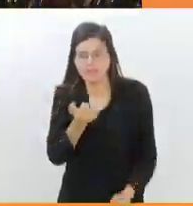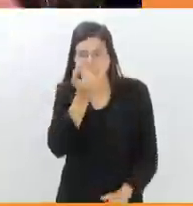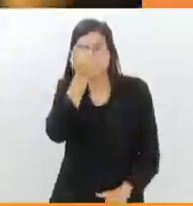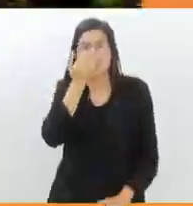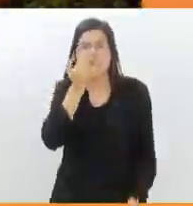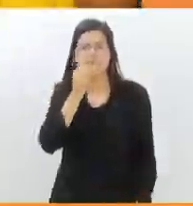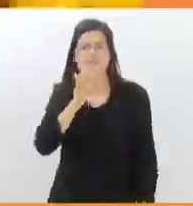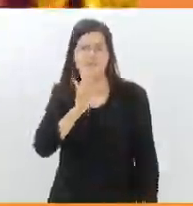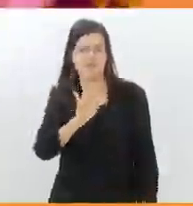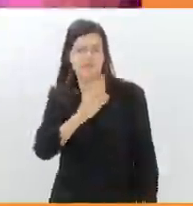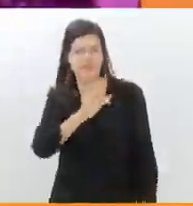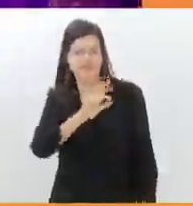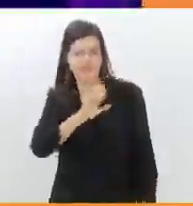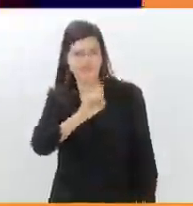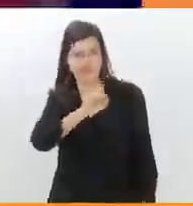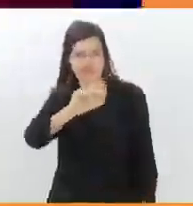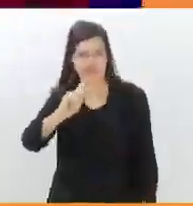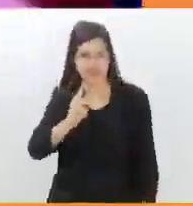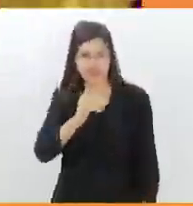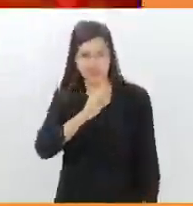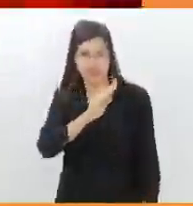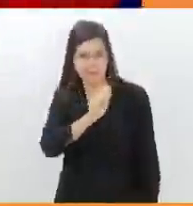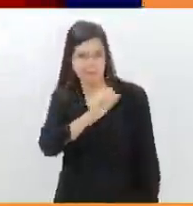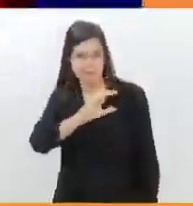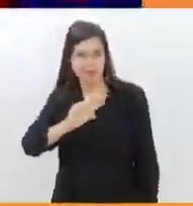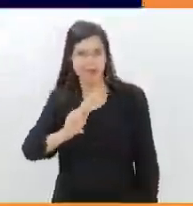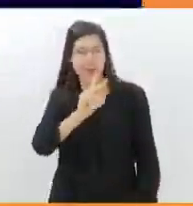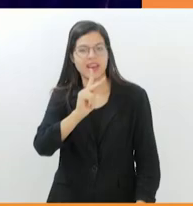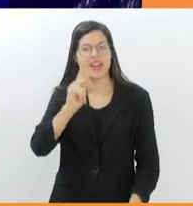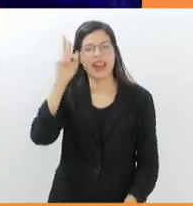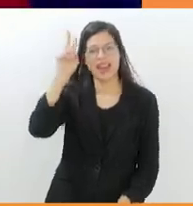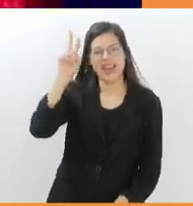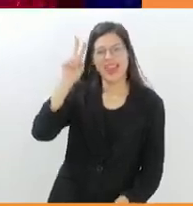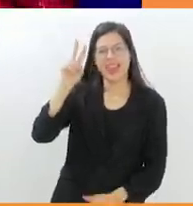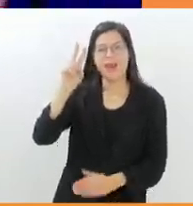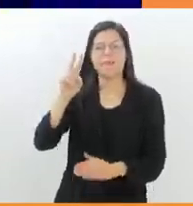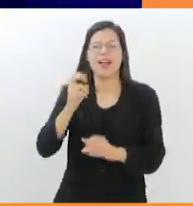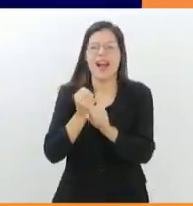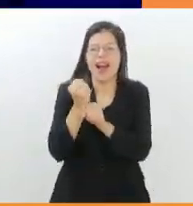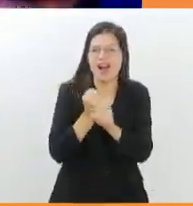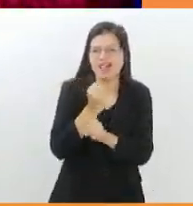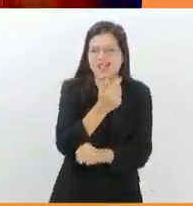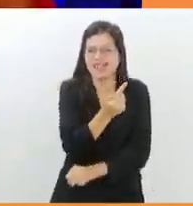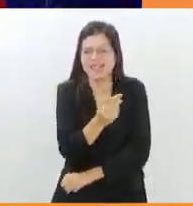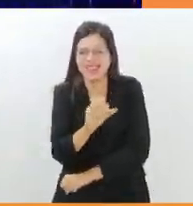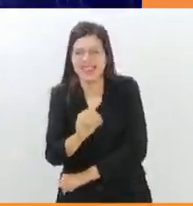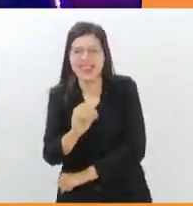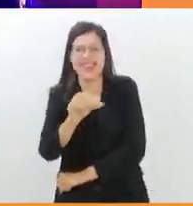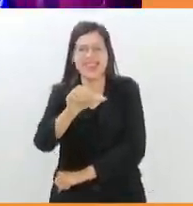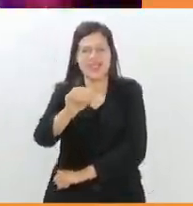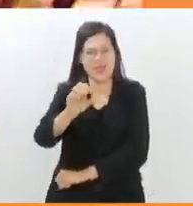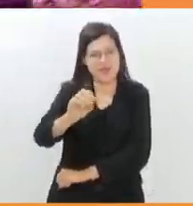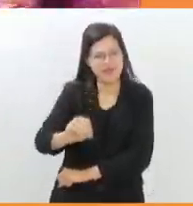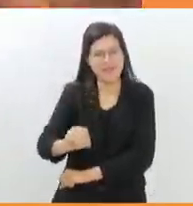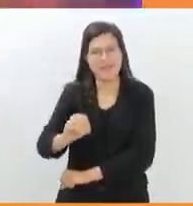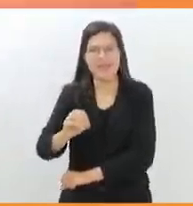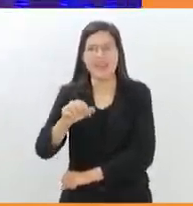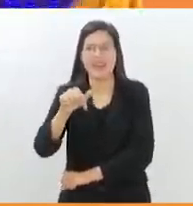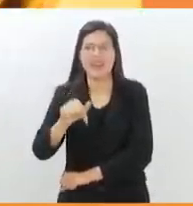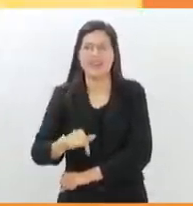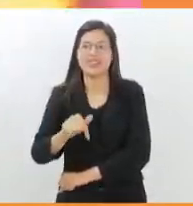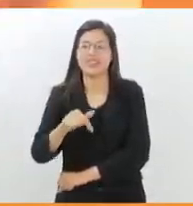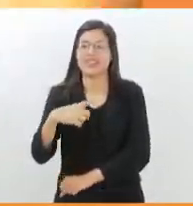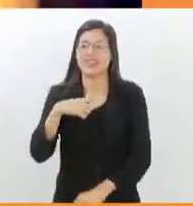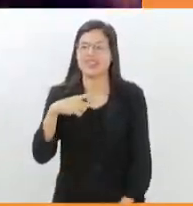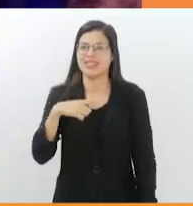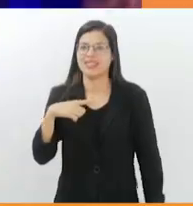rememora sucessos das décadas de 1960 a 1980 com muita dança e estilo. O menu do chá é uma atração